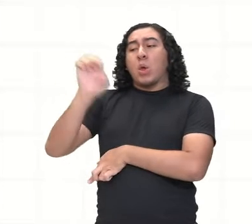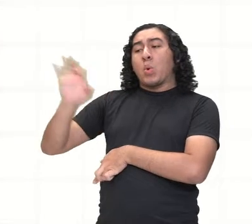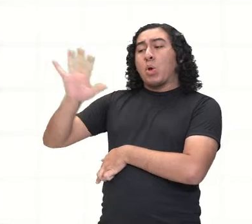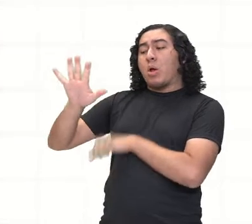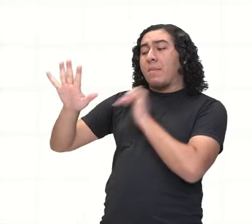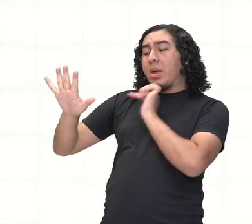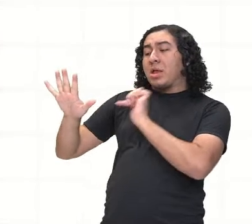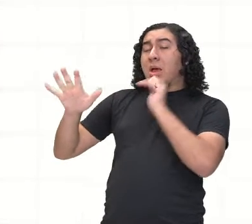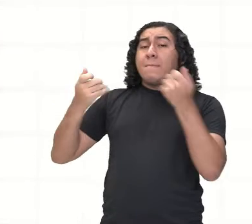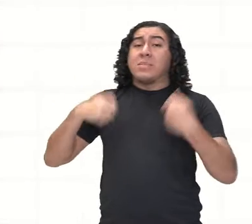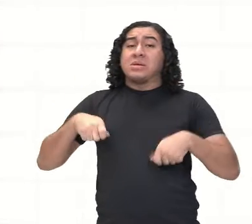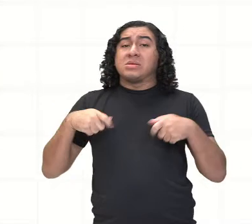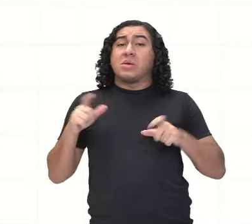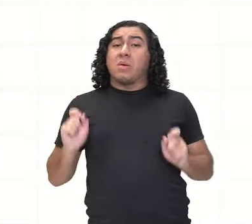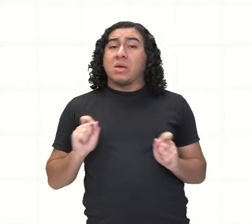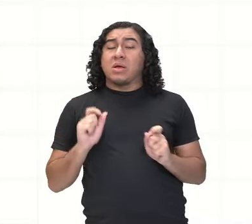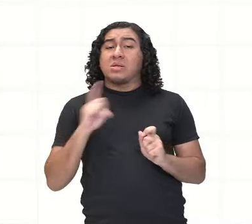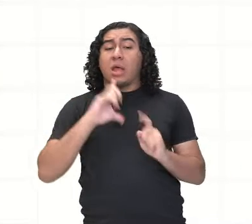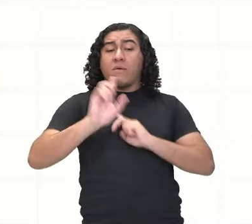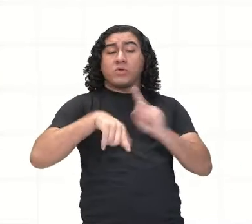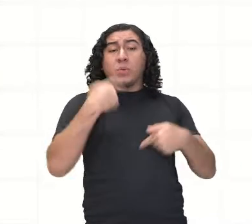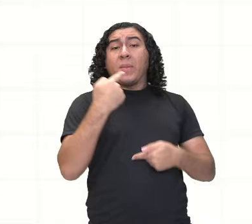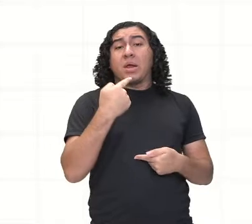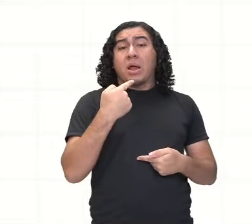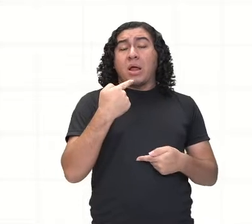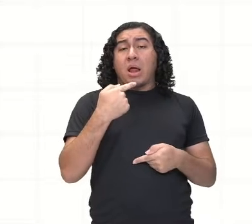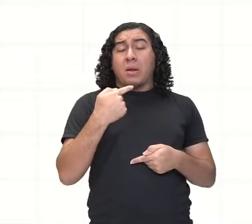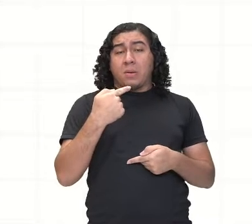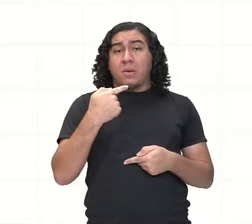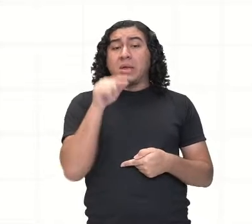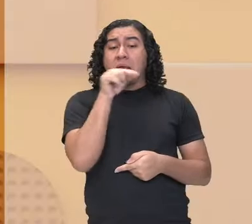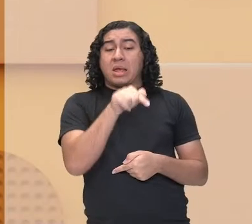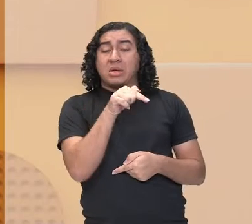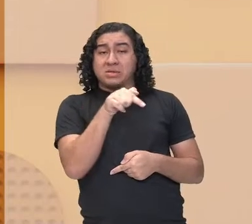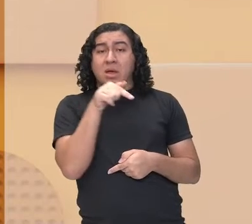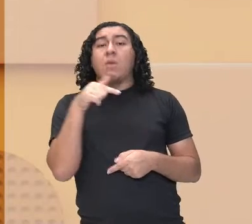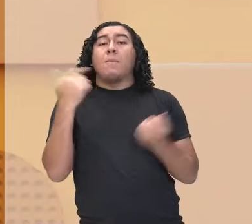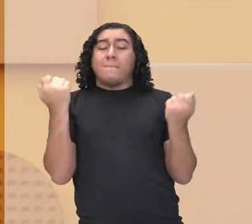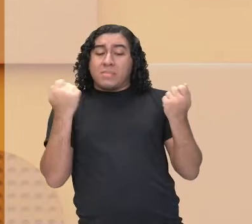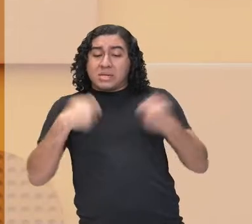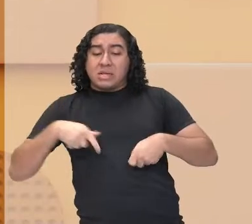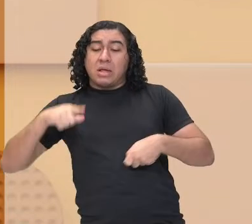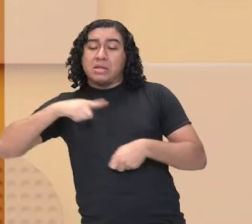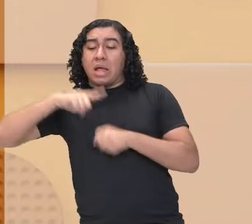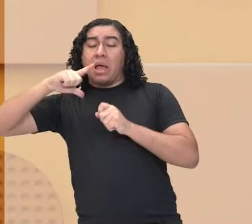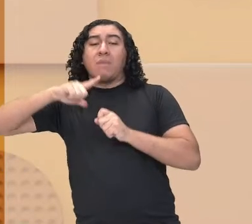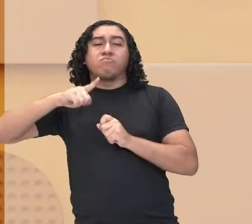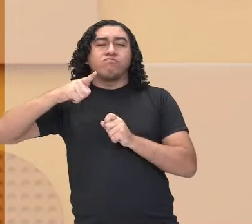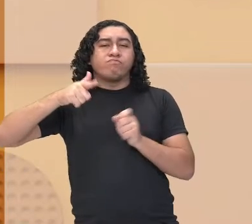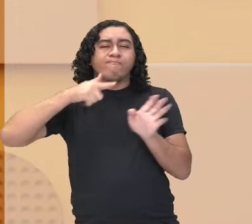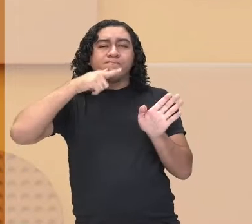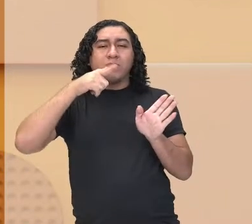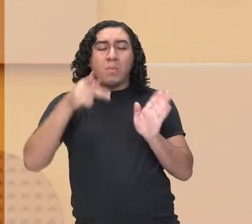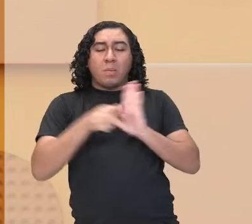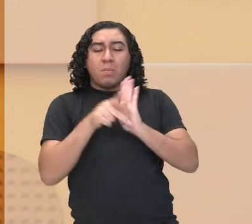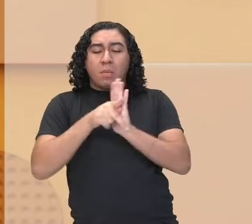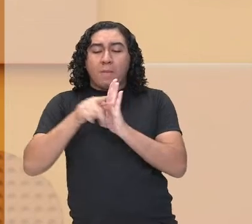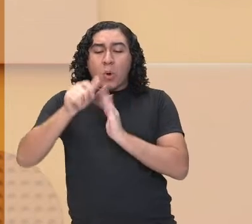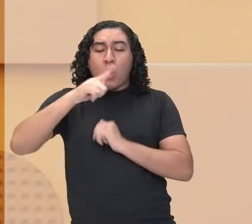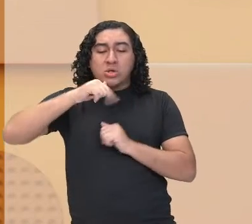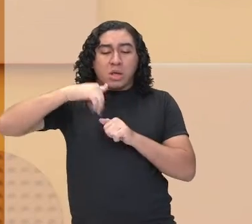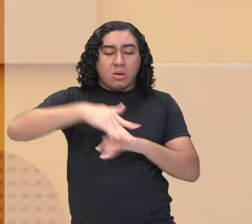necessitem vencer esse medo, necessitem atravessar o oceano, explorar o oceano? Só para a gente situar